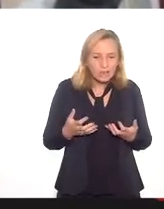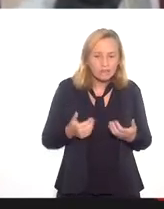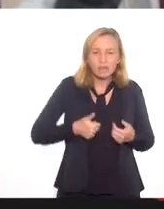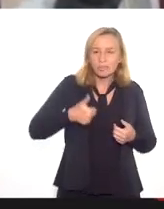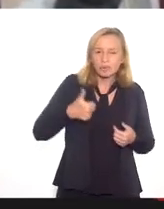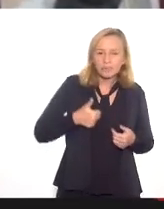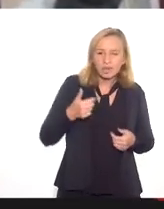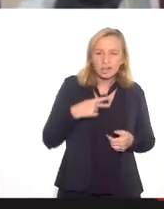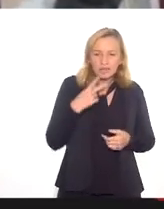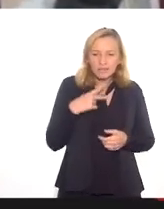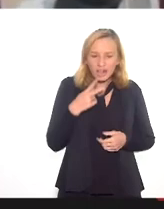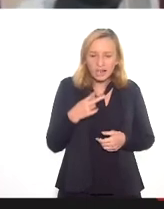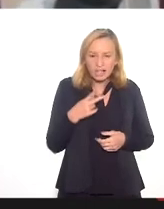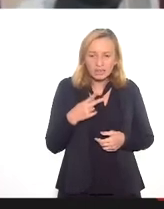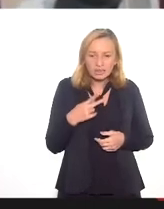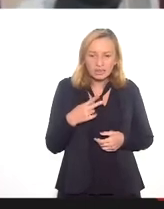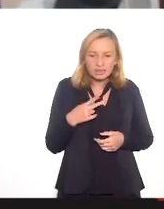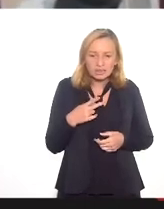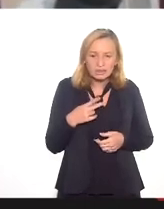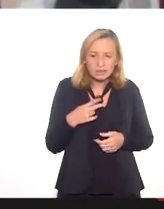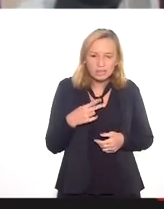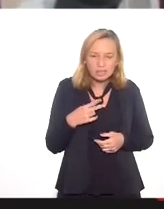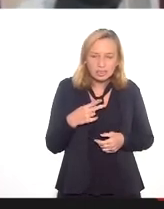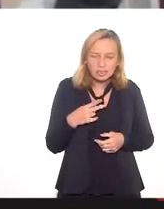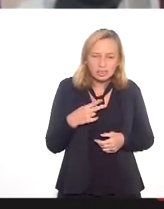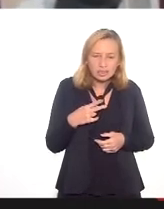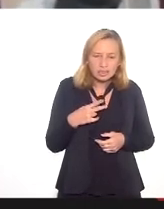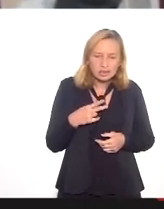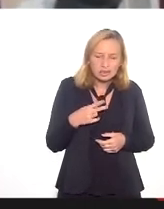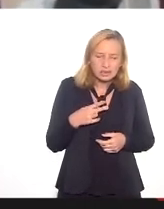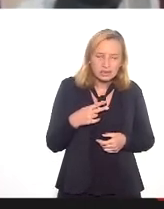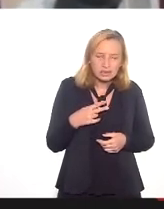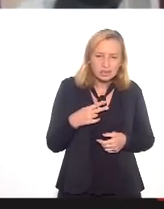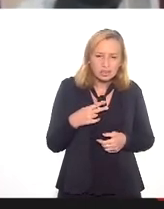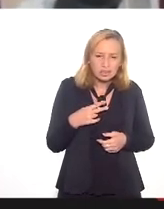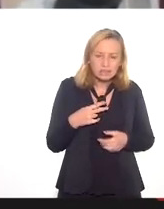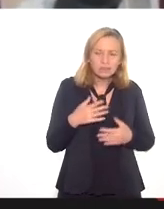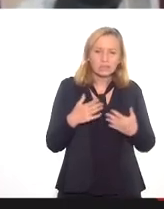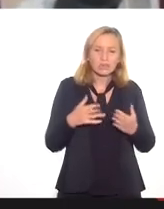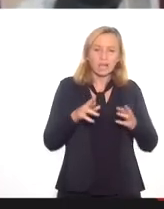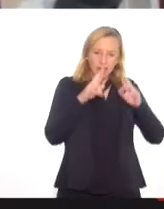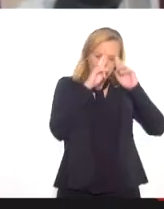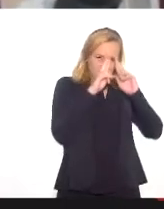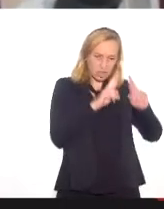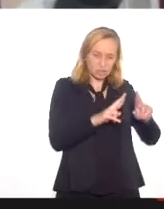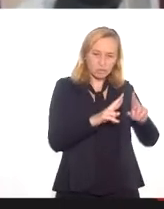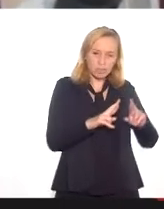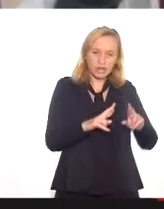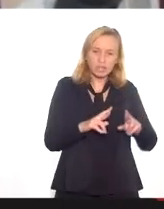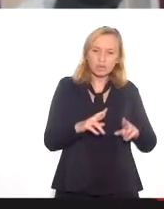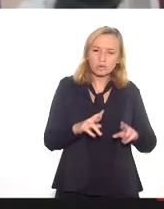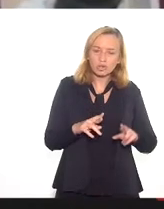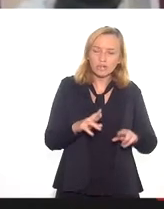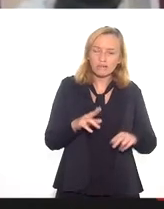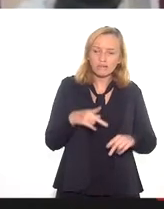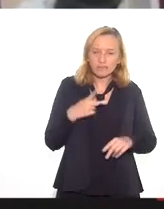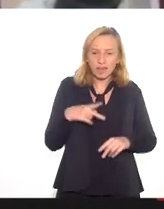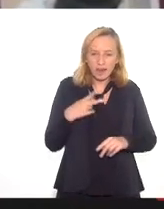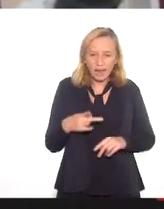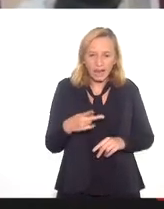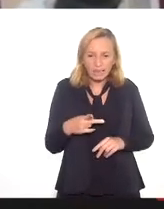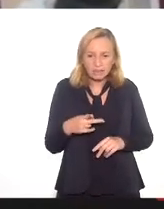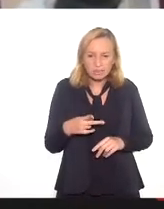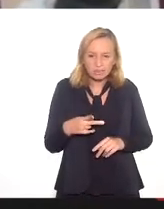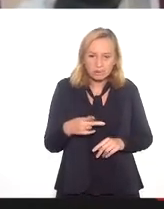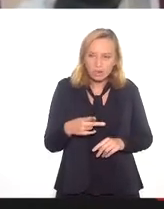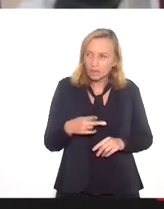palavra é também de protesto indignado com respeito ao que aconteceu ontem em